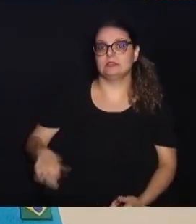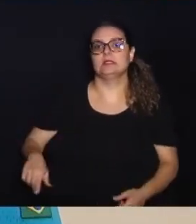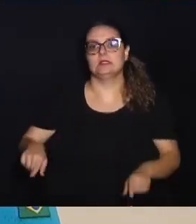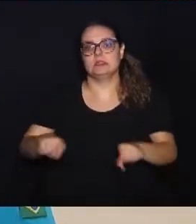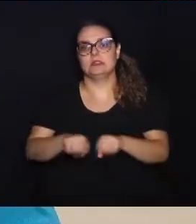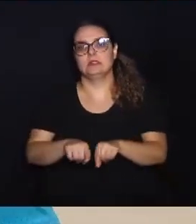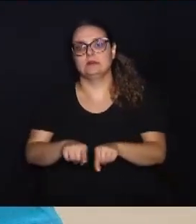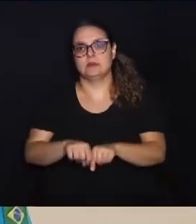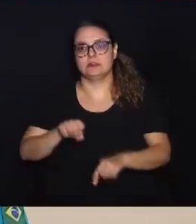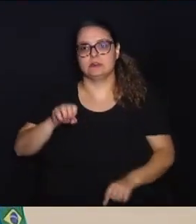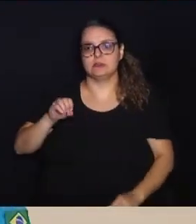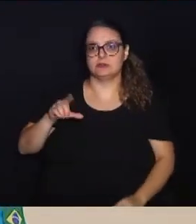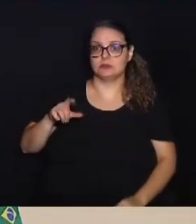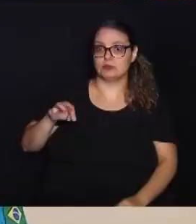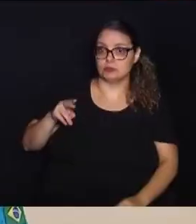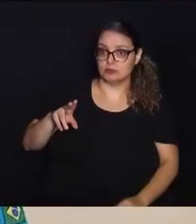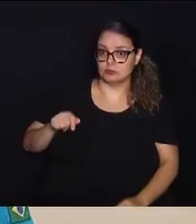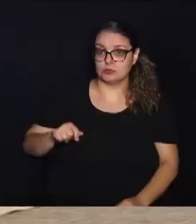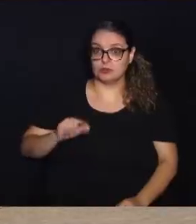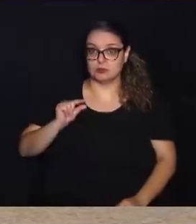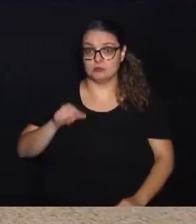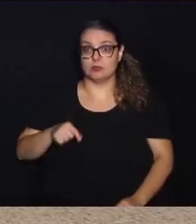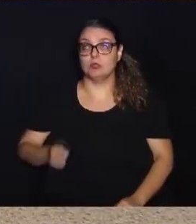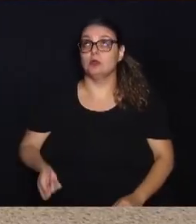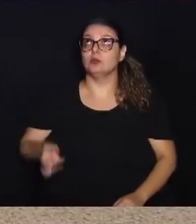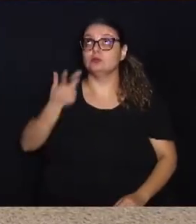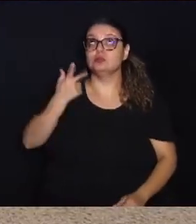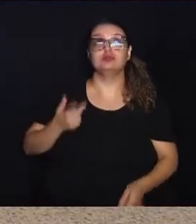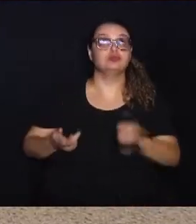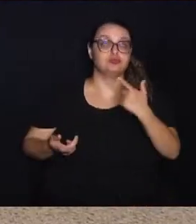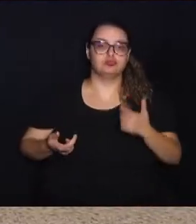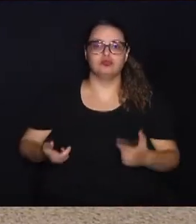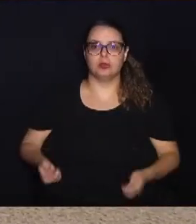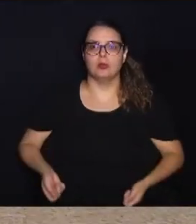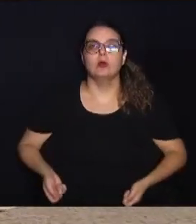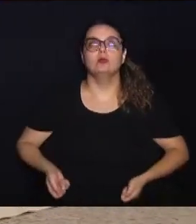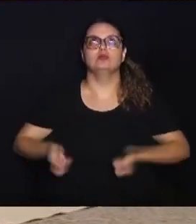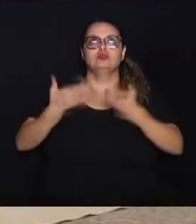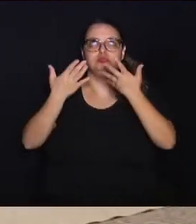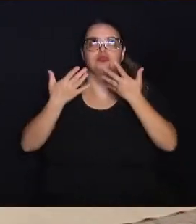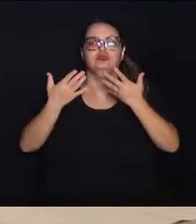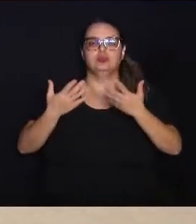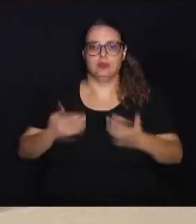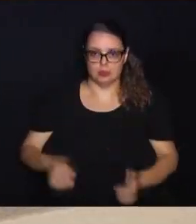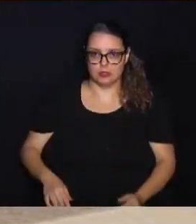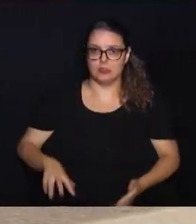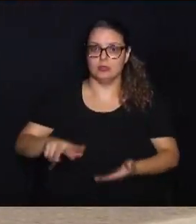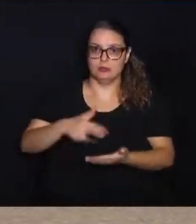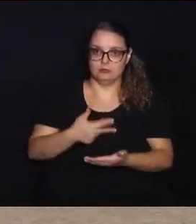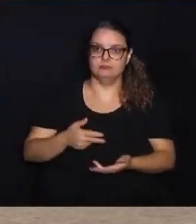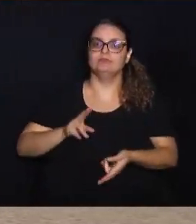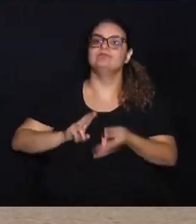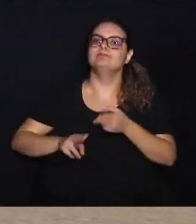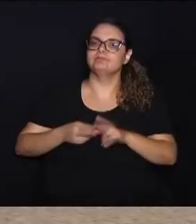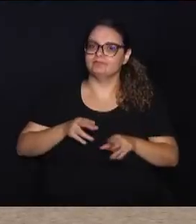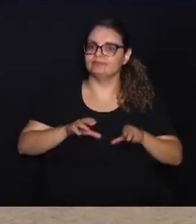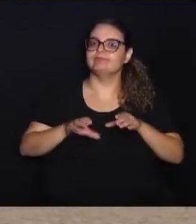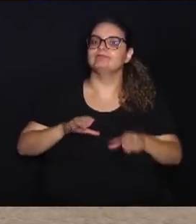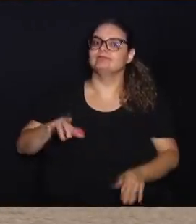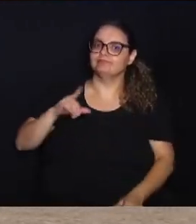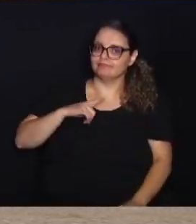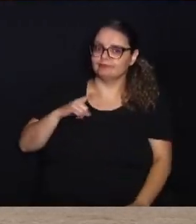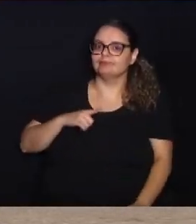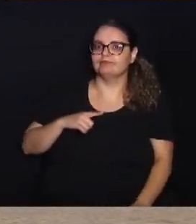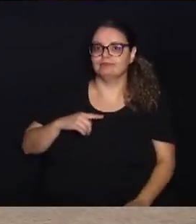para a realização das séries com aparelho massas. Como são feitas as apresentações? Onde elas são feitas? Tem diferença para